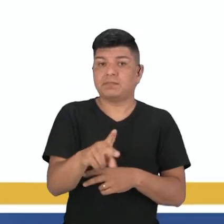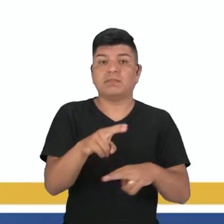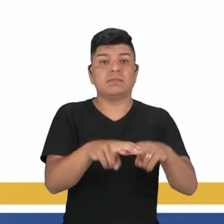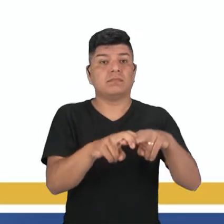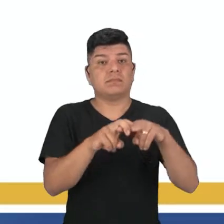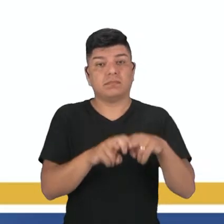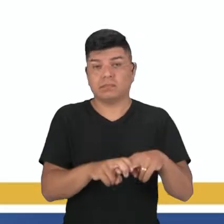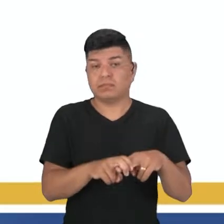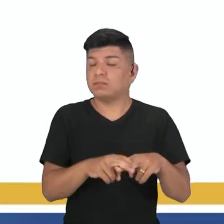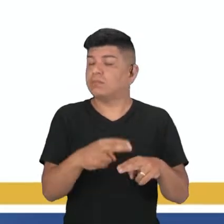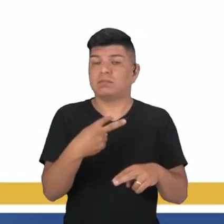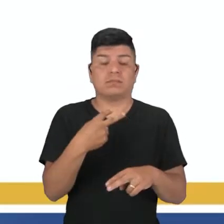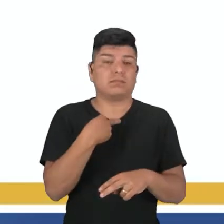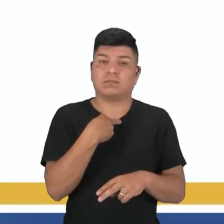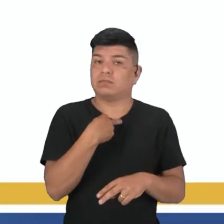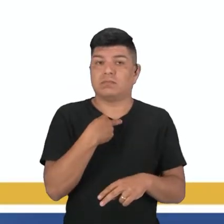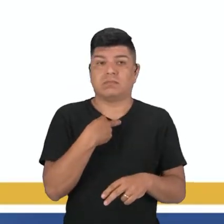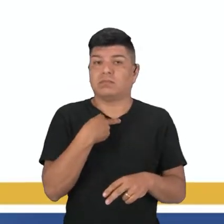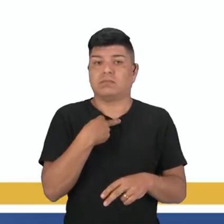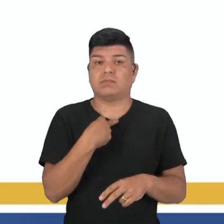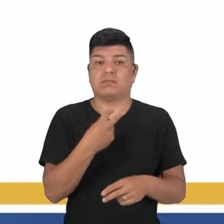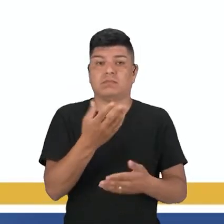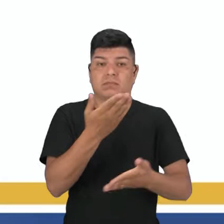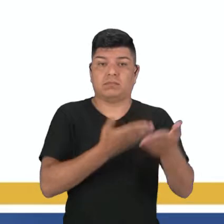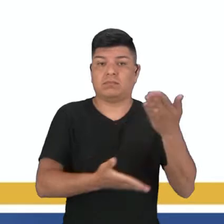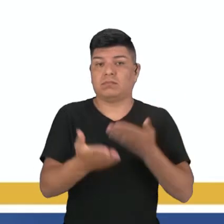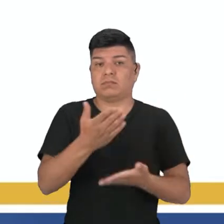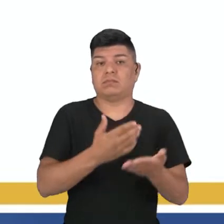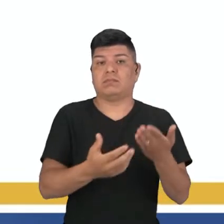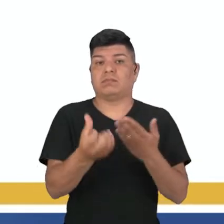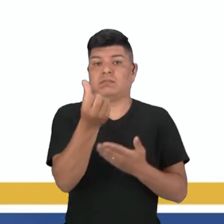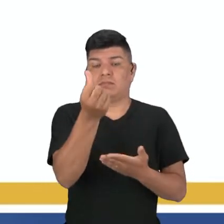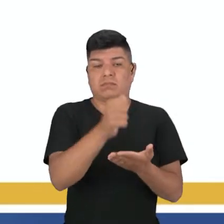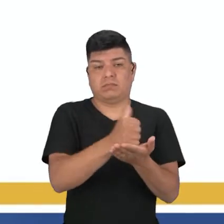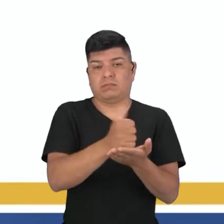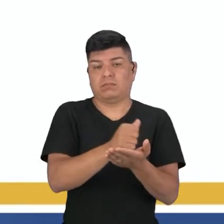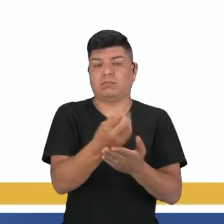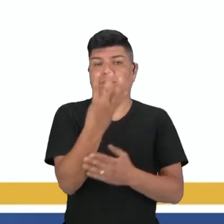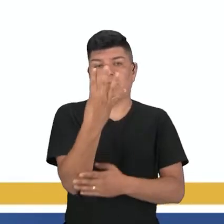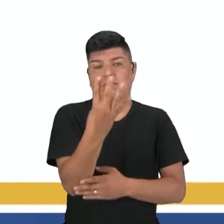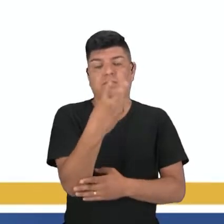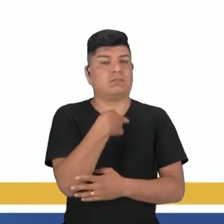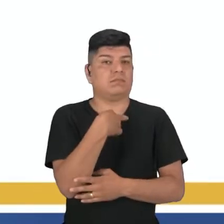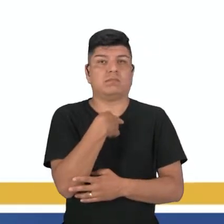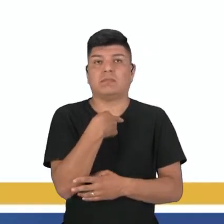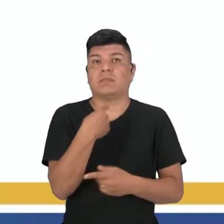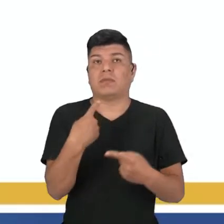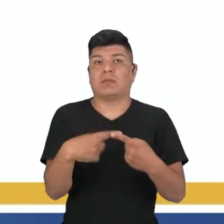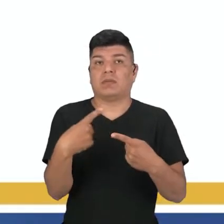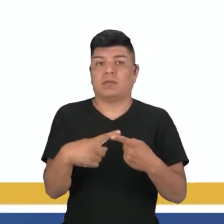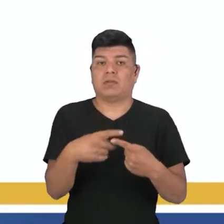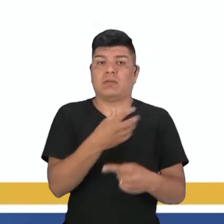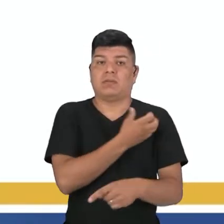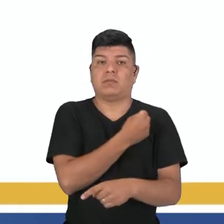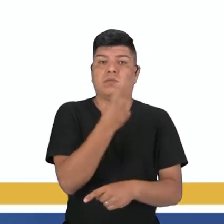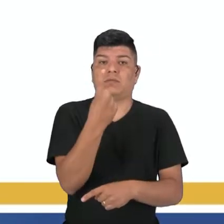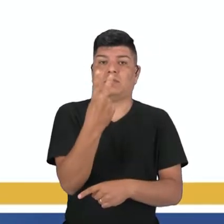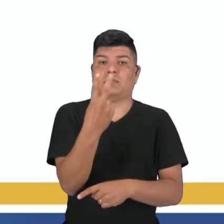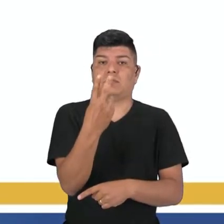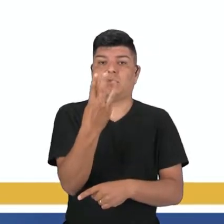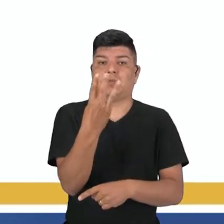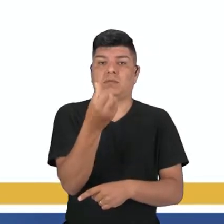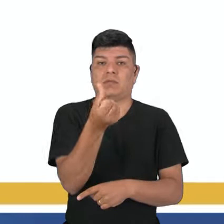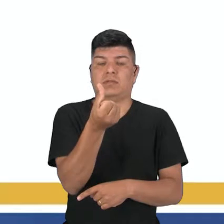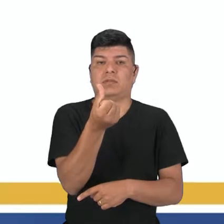portanto, que não seria possível distribuir 6 jogos eletrônicos igualmente em 4 suportes. Os números 1, 2,